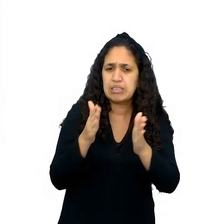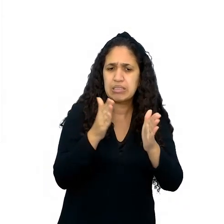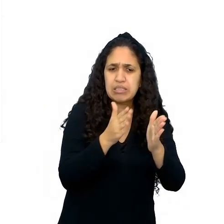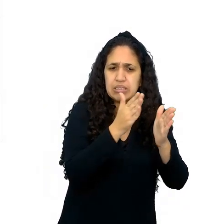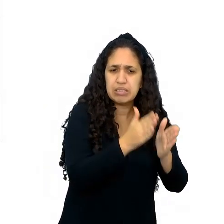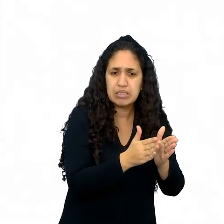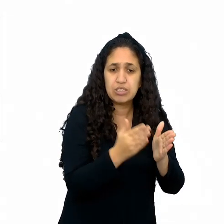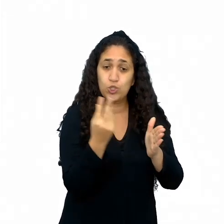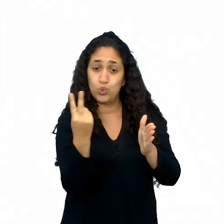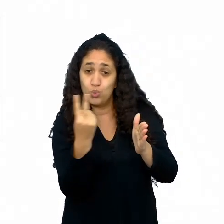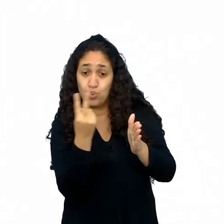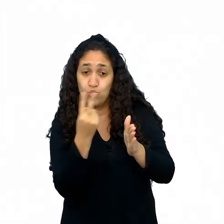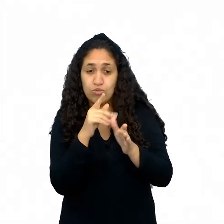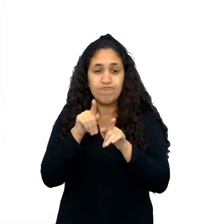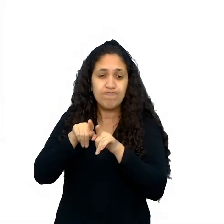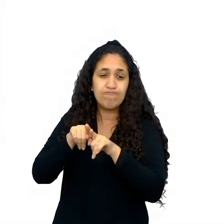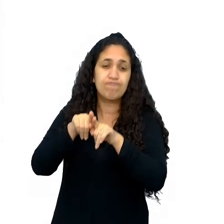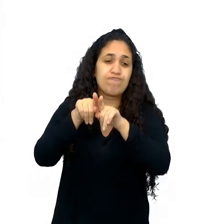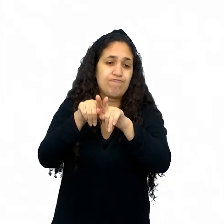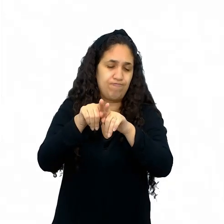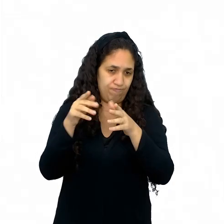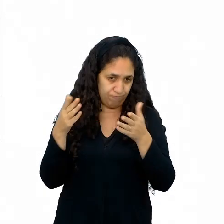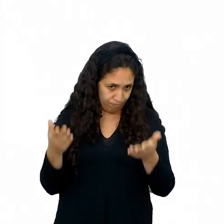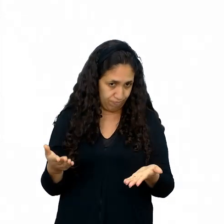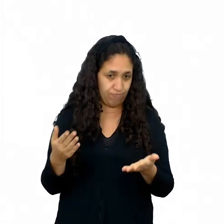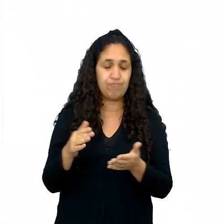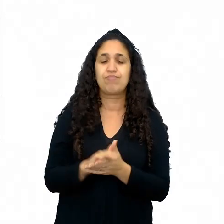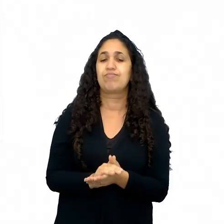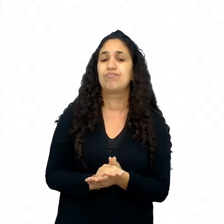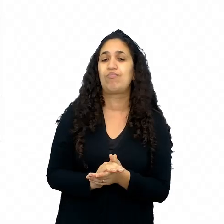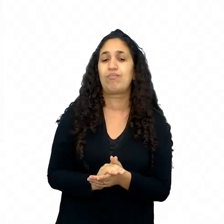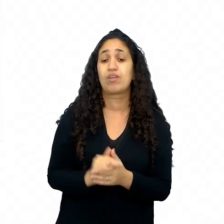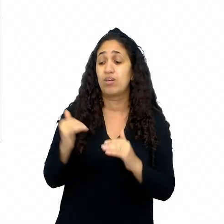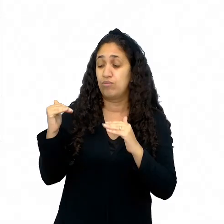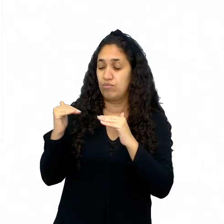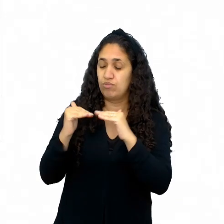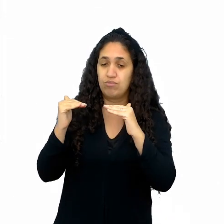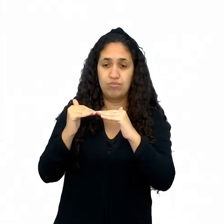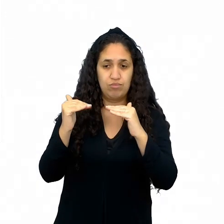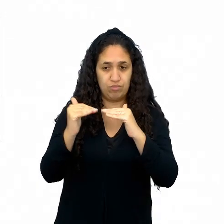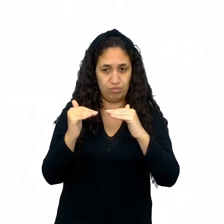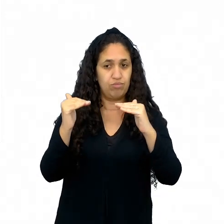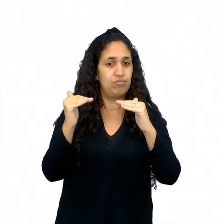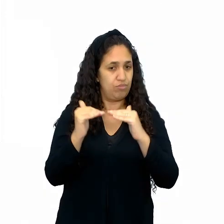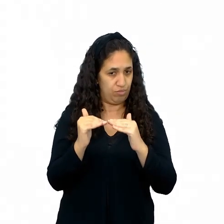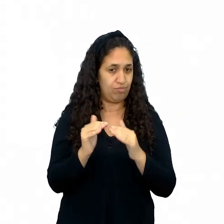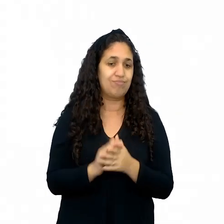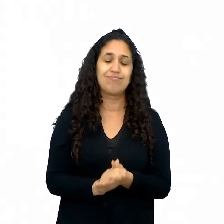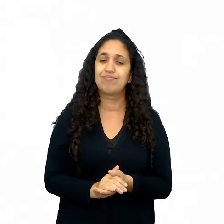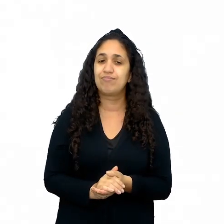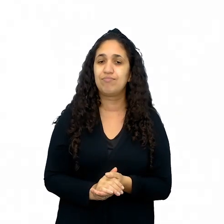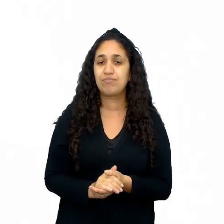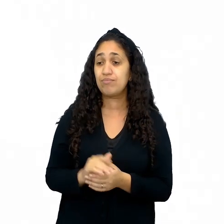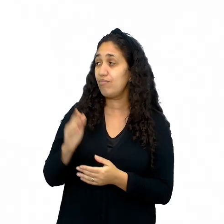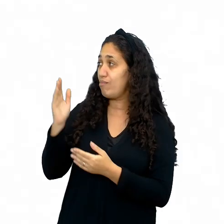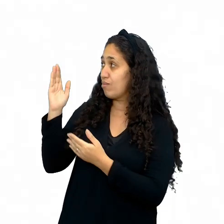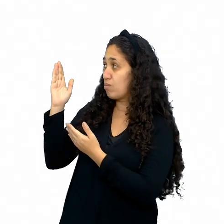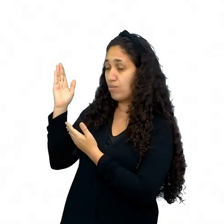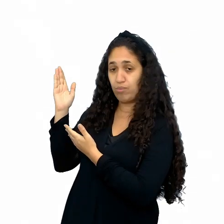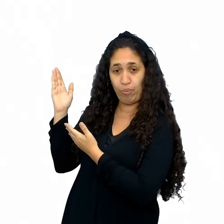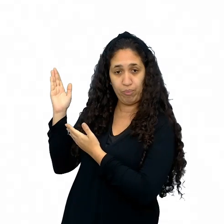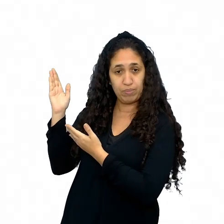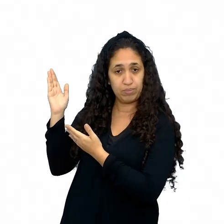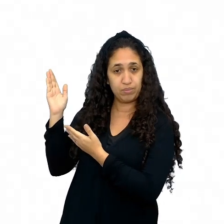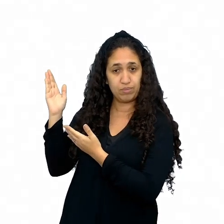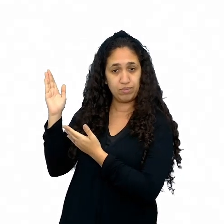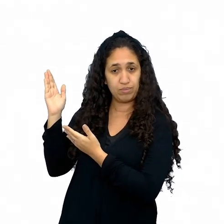específicos esses dois materiais estão dialogando de forma mais direta, de forma mais prática. Então,